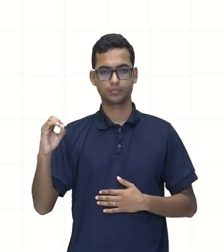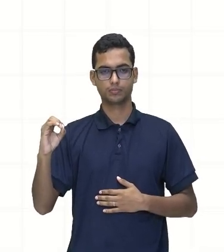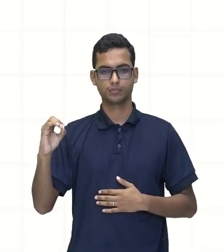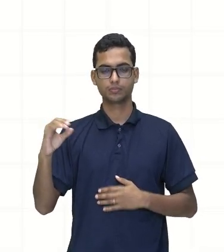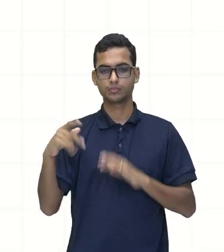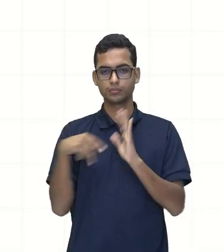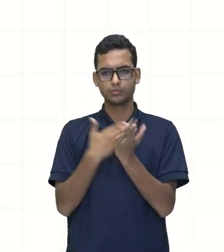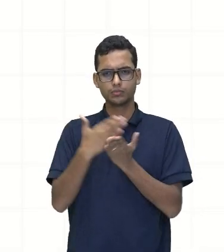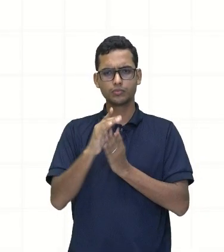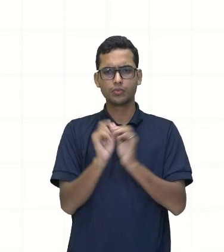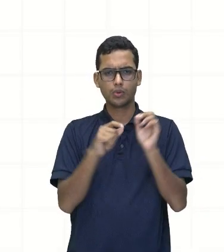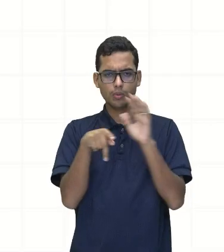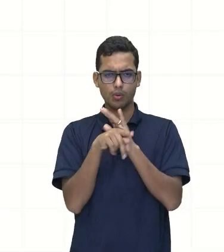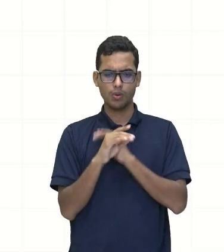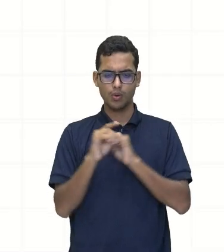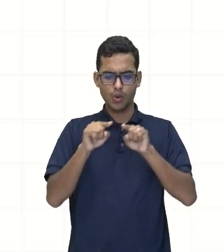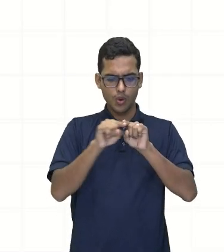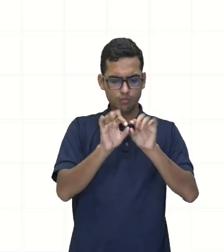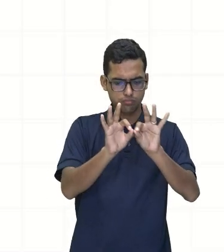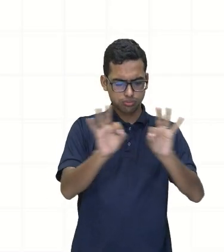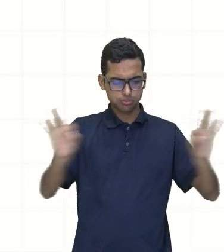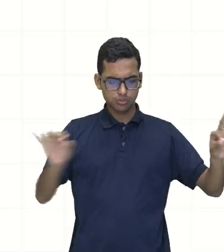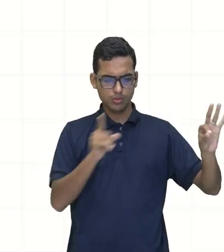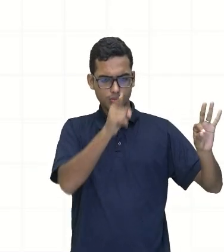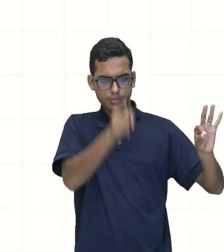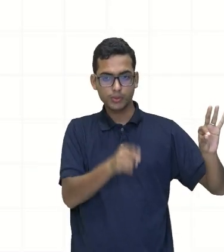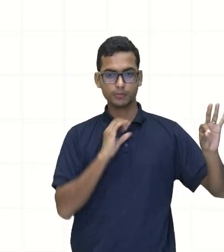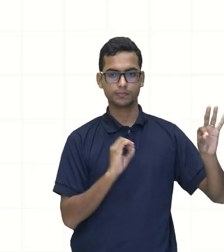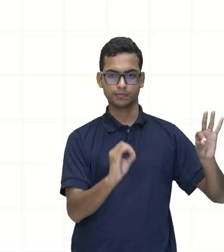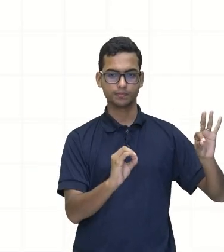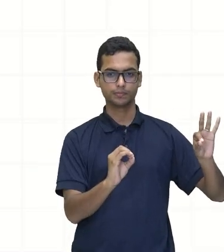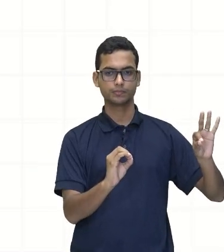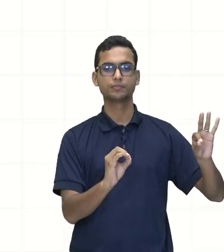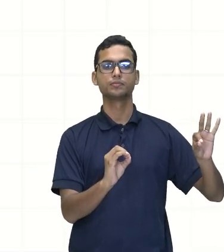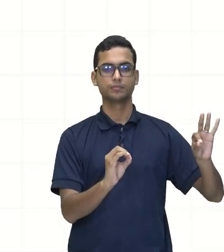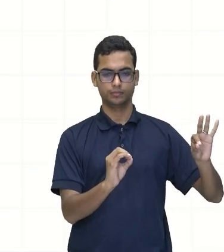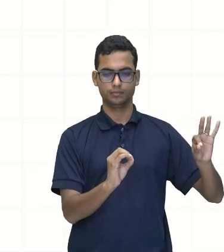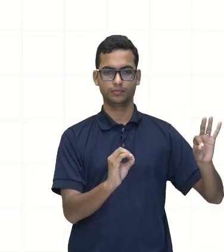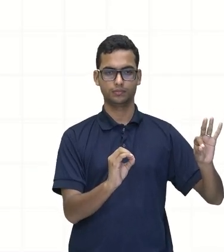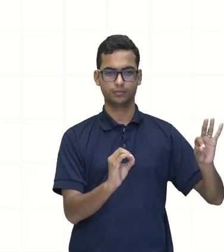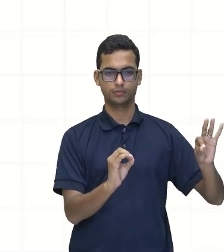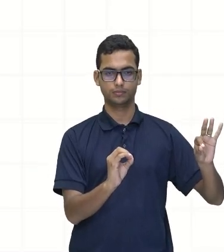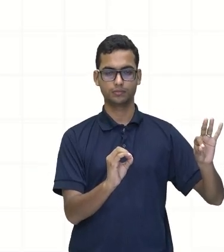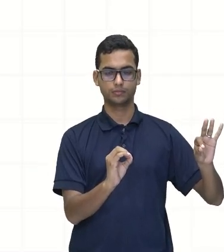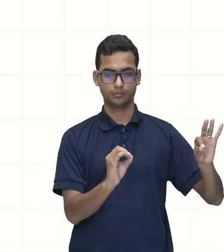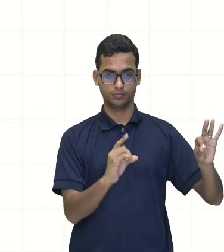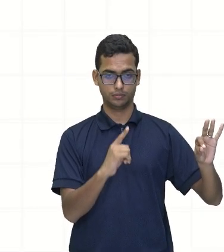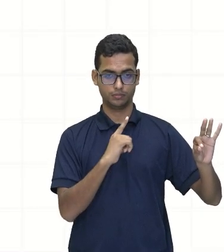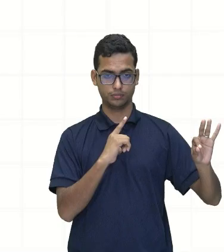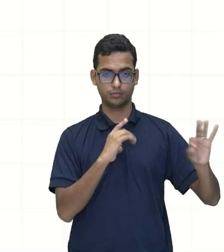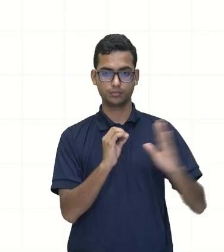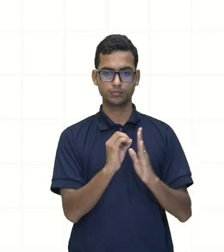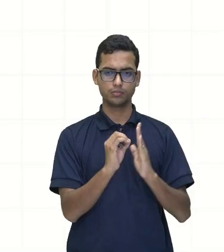tá? E aí para frente teremos todos os positivos, que não